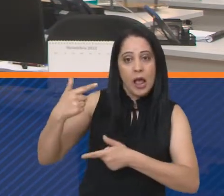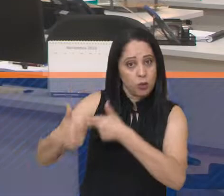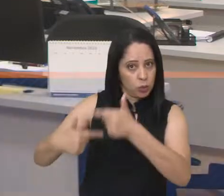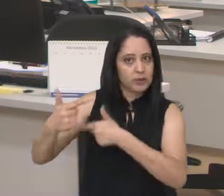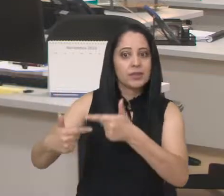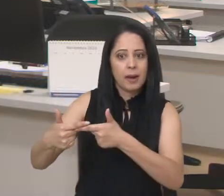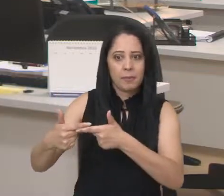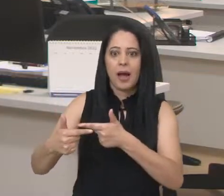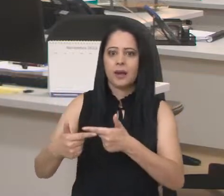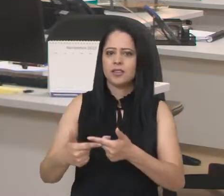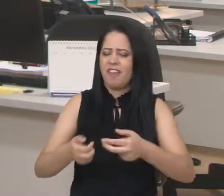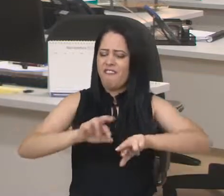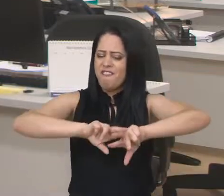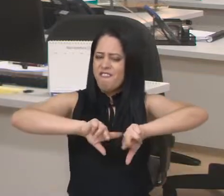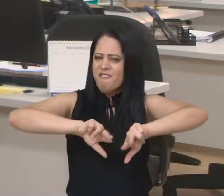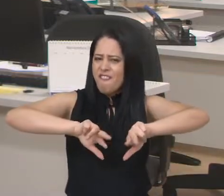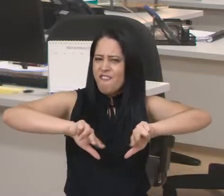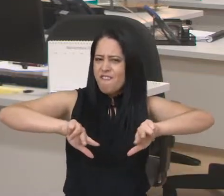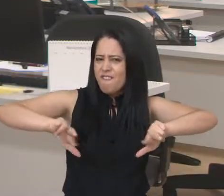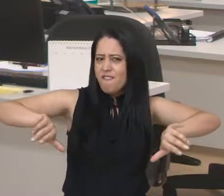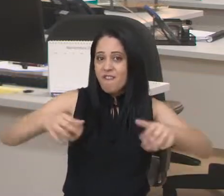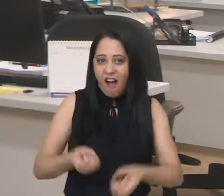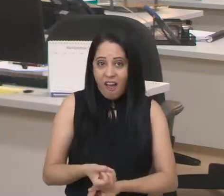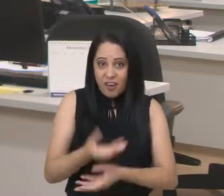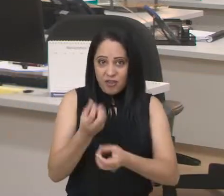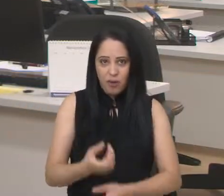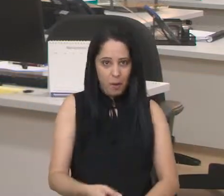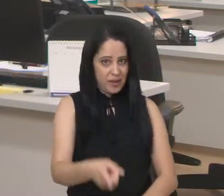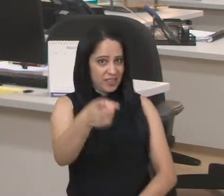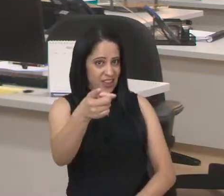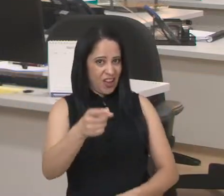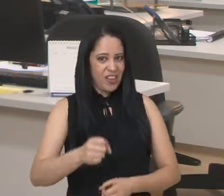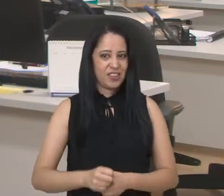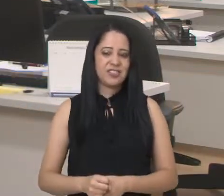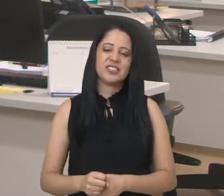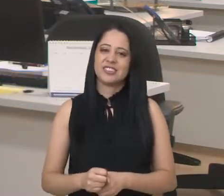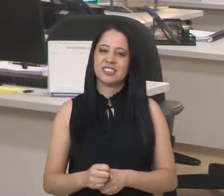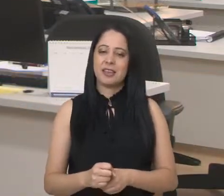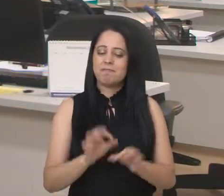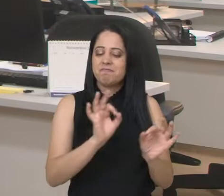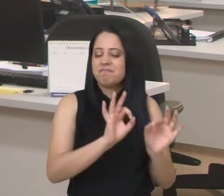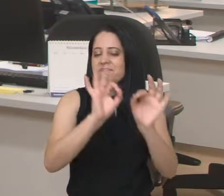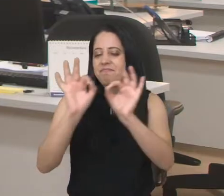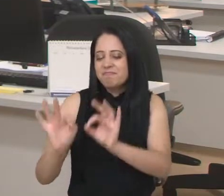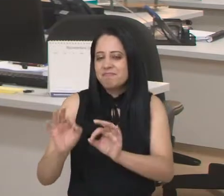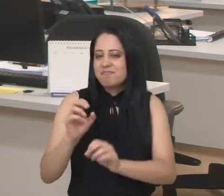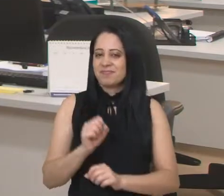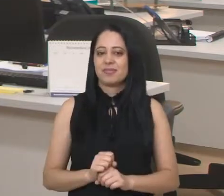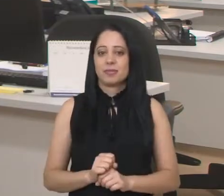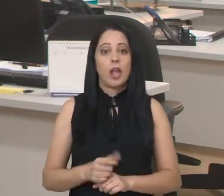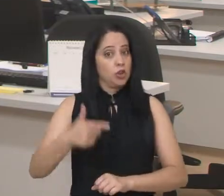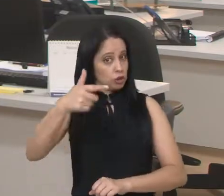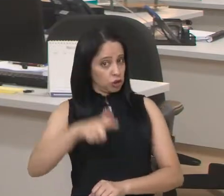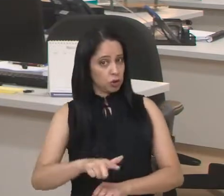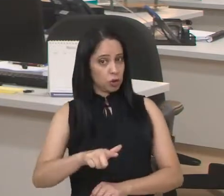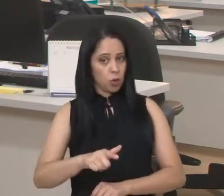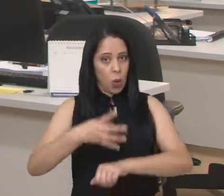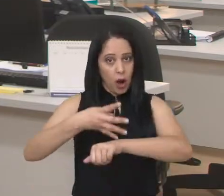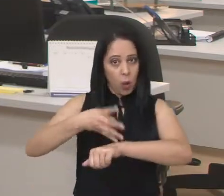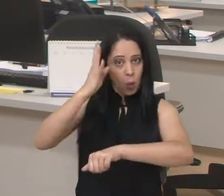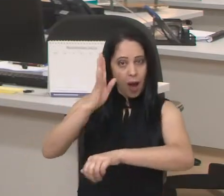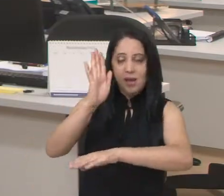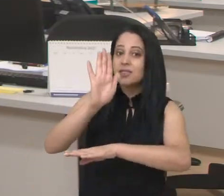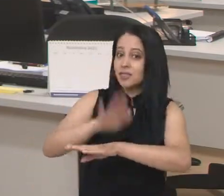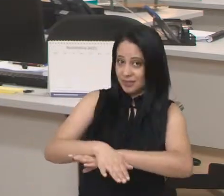José. A programação tem muito conteúdo e informação para você, que é nosso querido telespectador joseense.